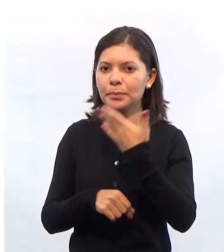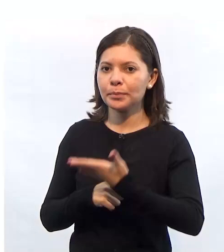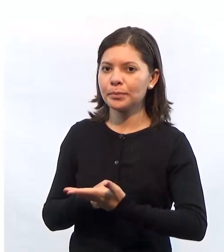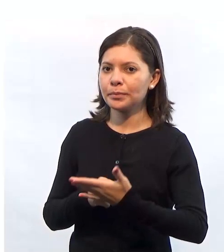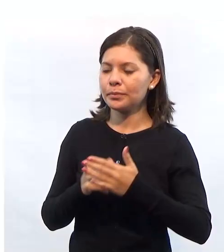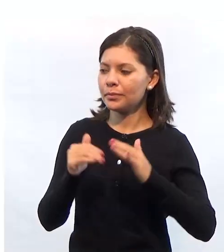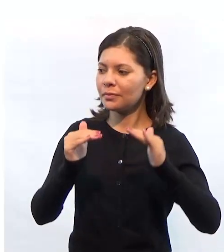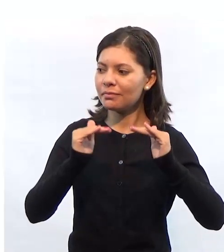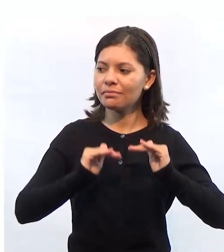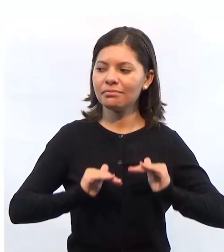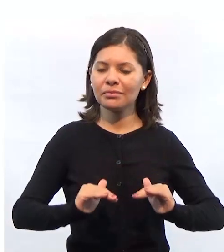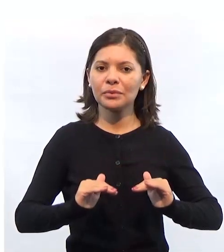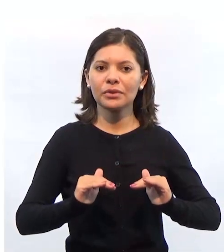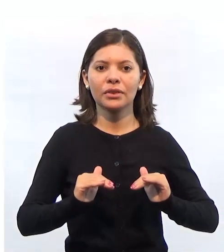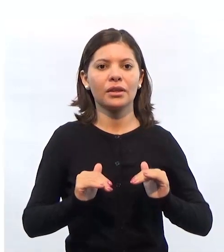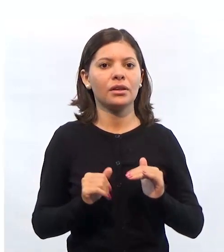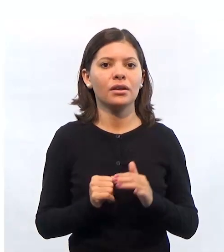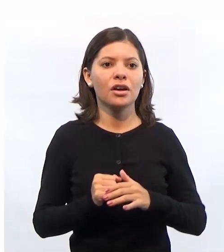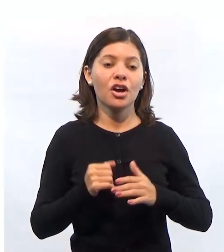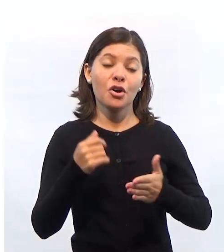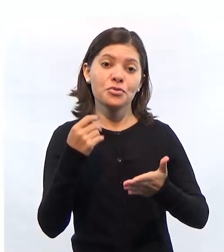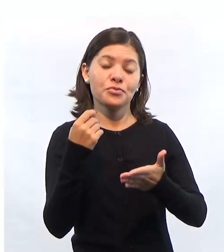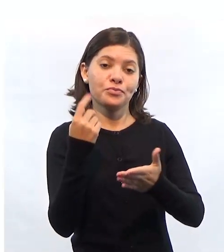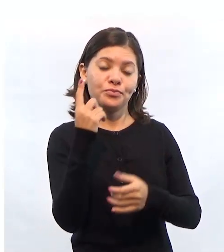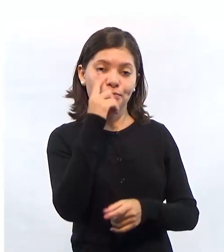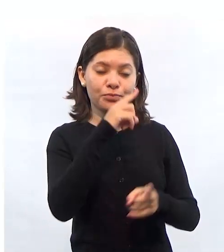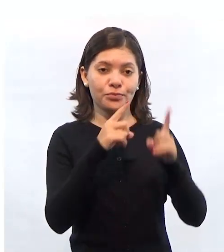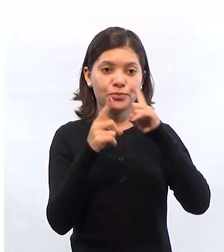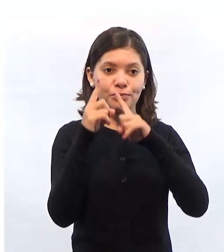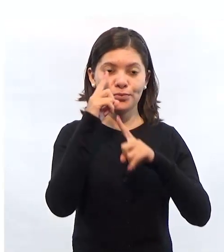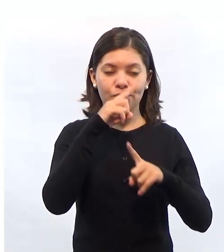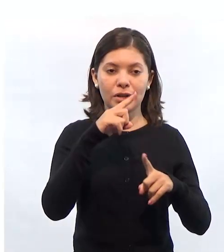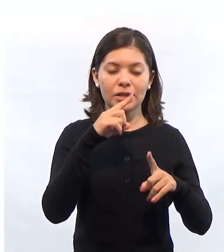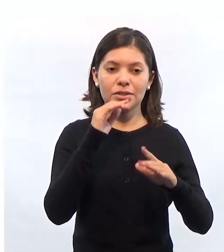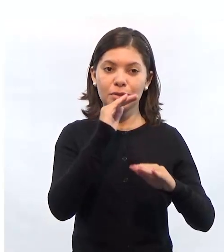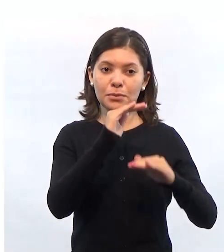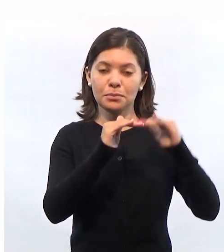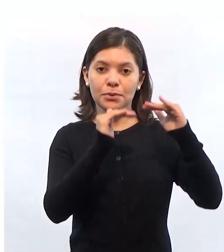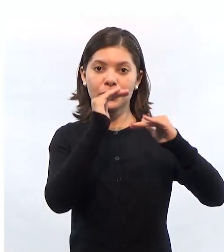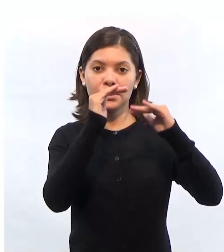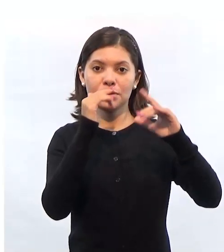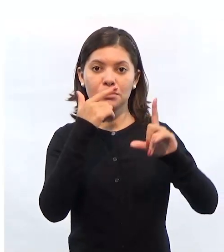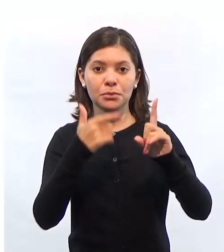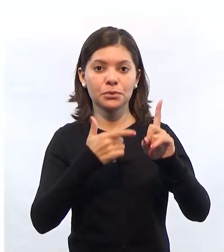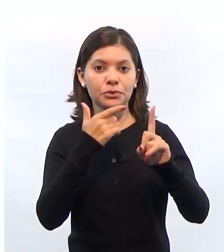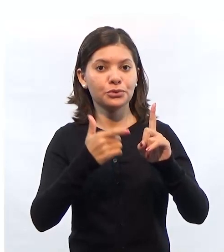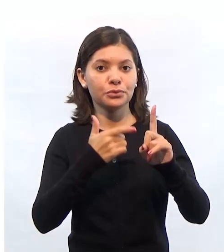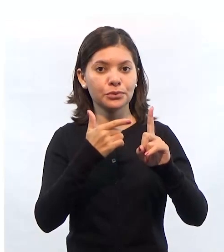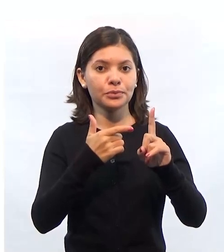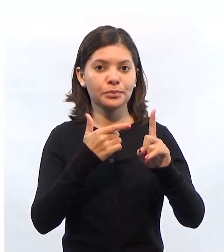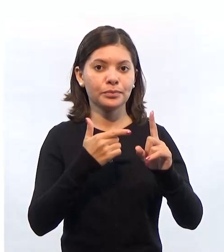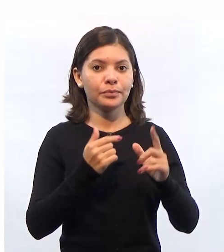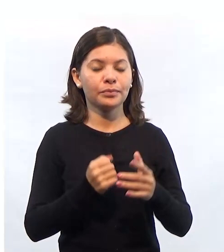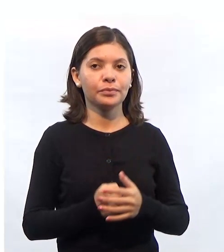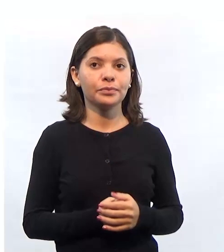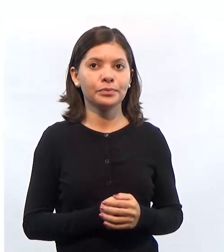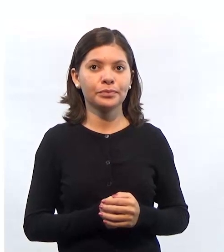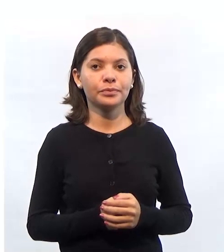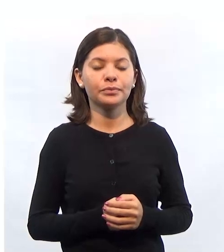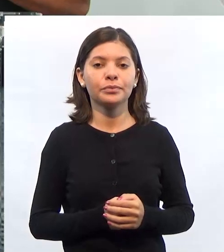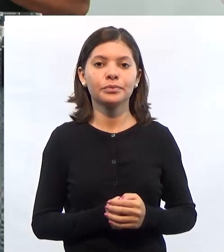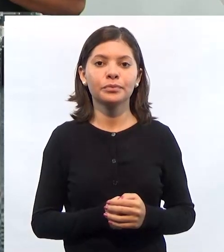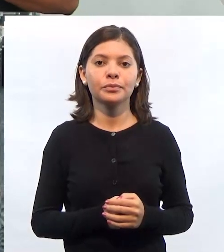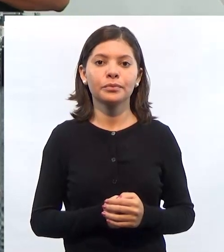existência de desenhos ou falhas no processo produtivo aqui o processo produtivo foi adequado